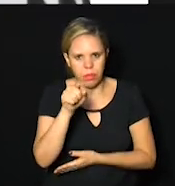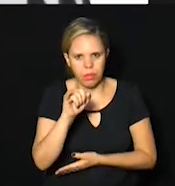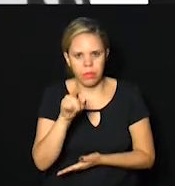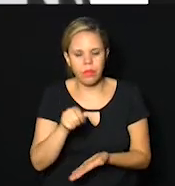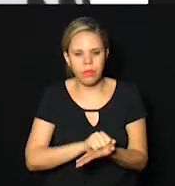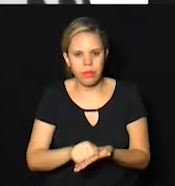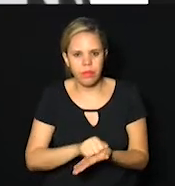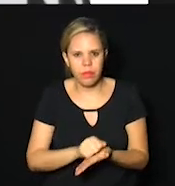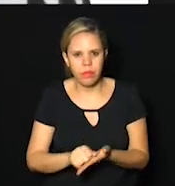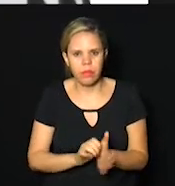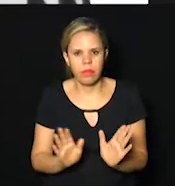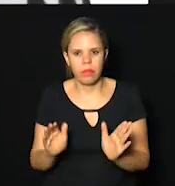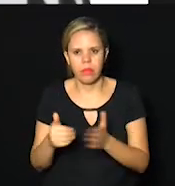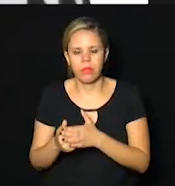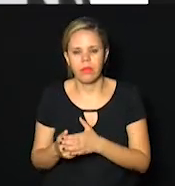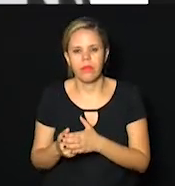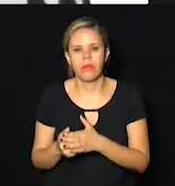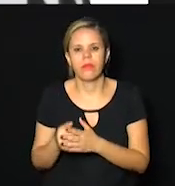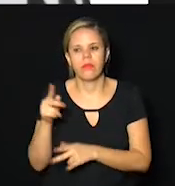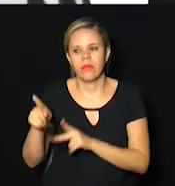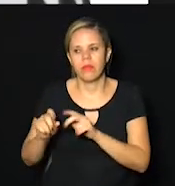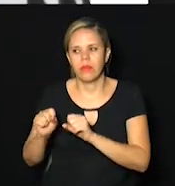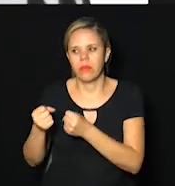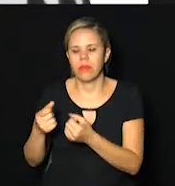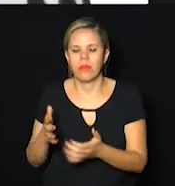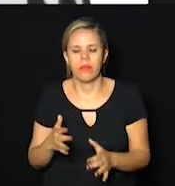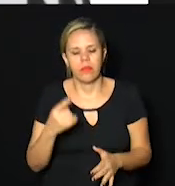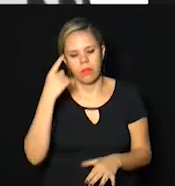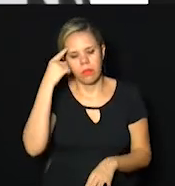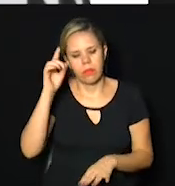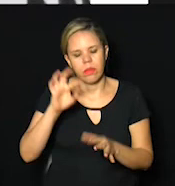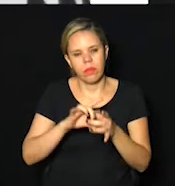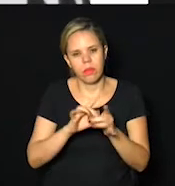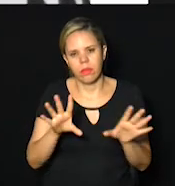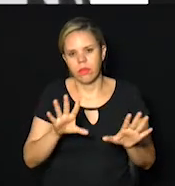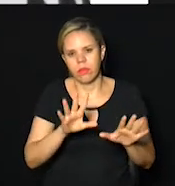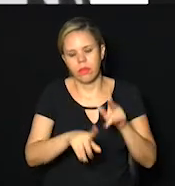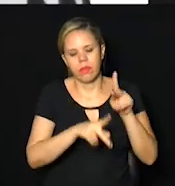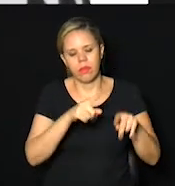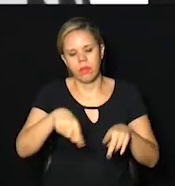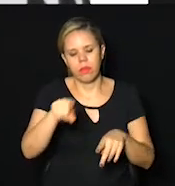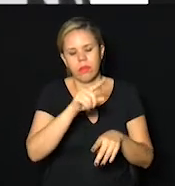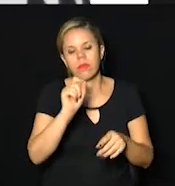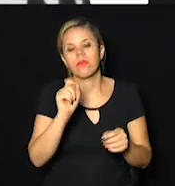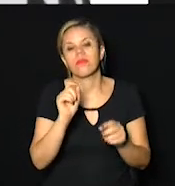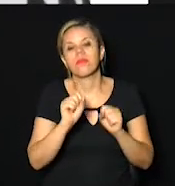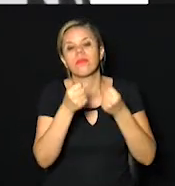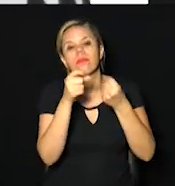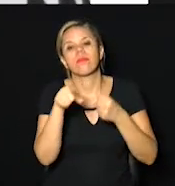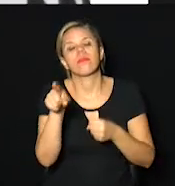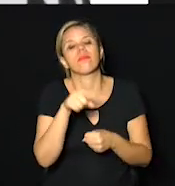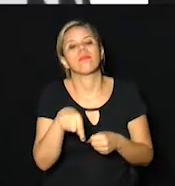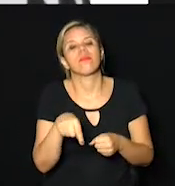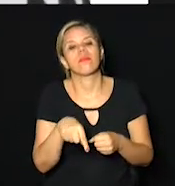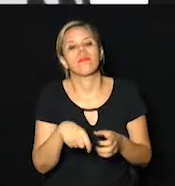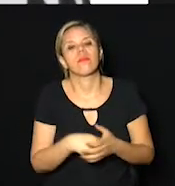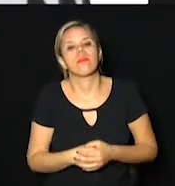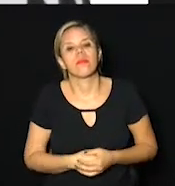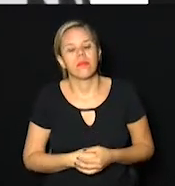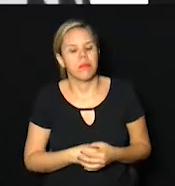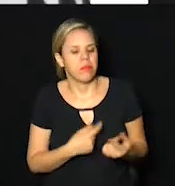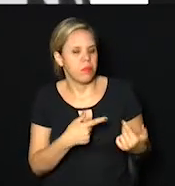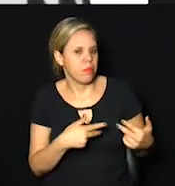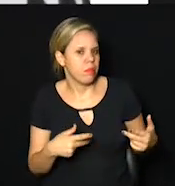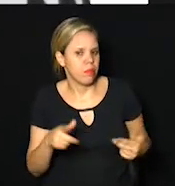está fechando espaço para o seu defensor. O ideal é você deixar lá. Por quê? Porque quem vai te defender do ataque é o seu